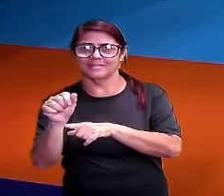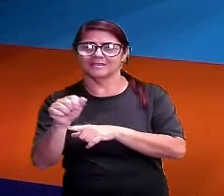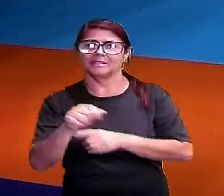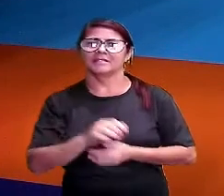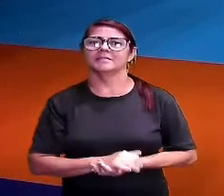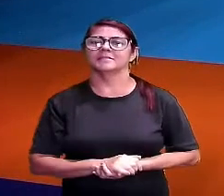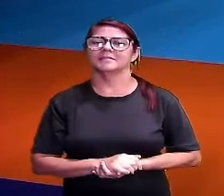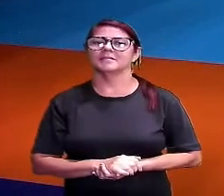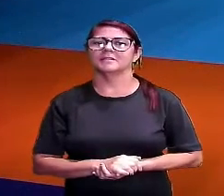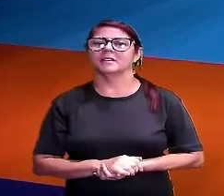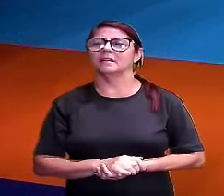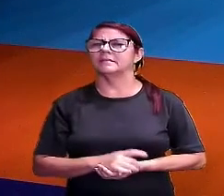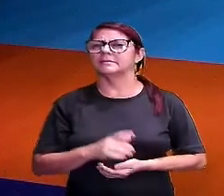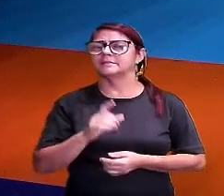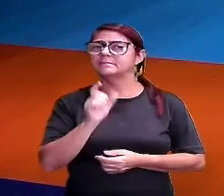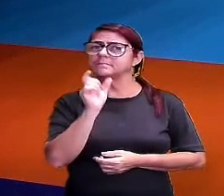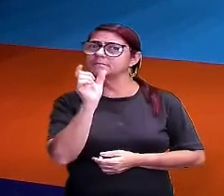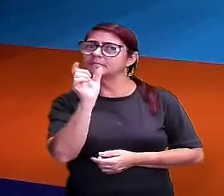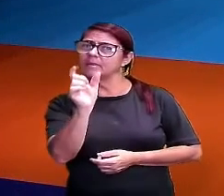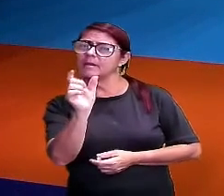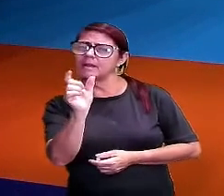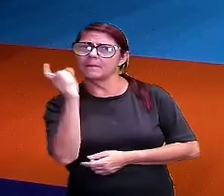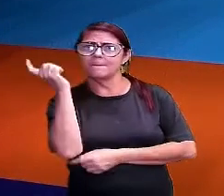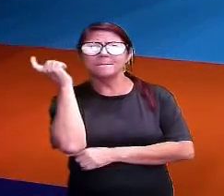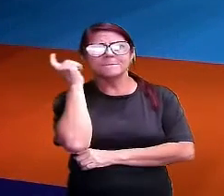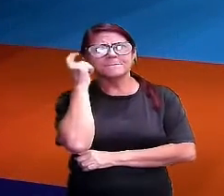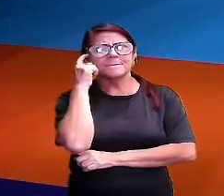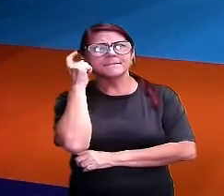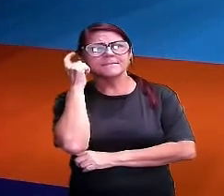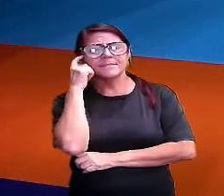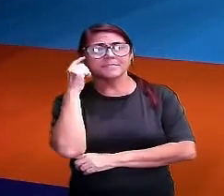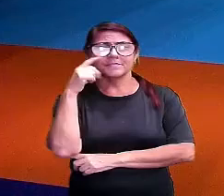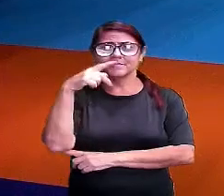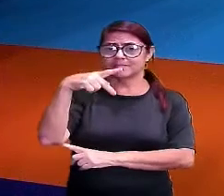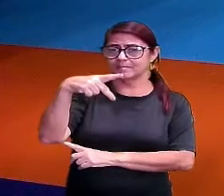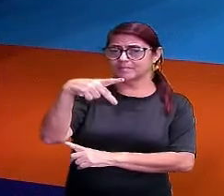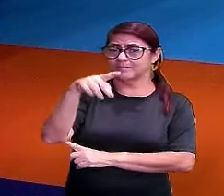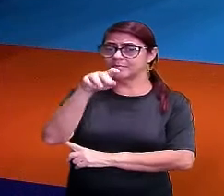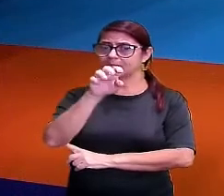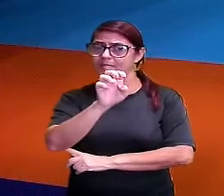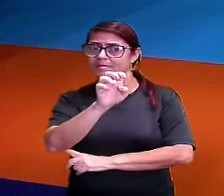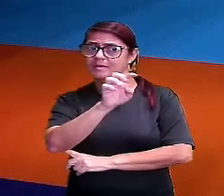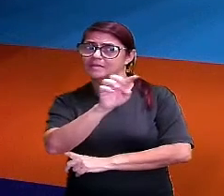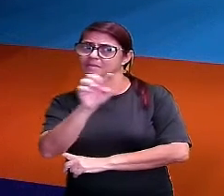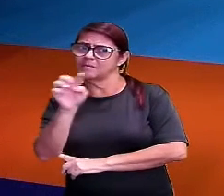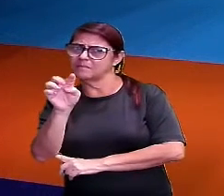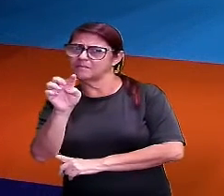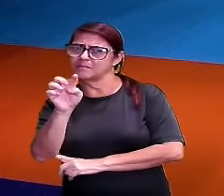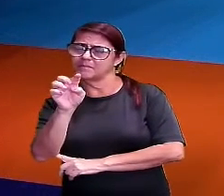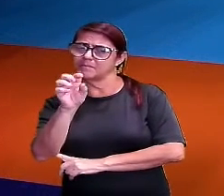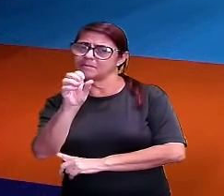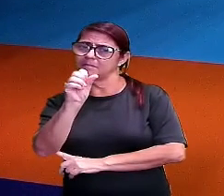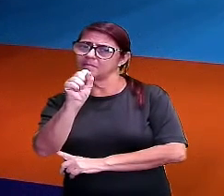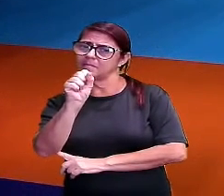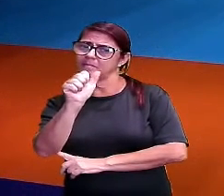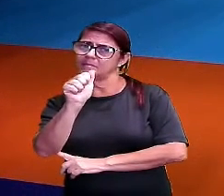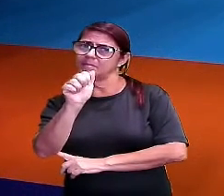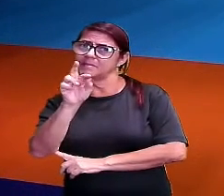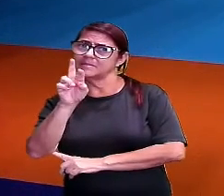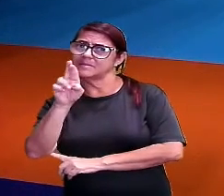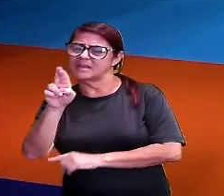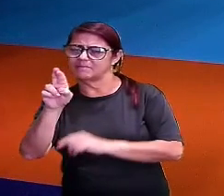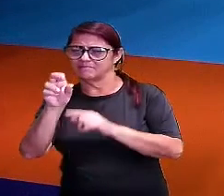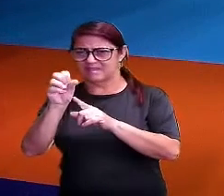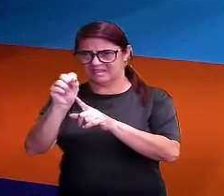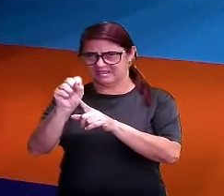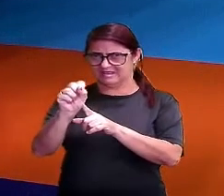no caso dessa palavra, pensar, após o tracinho eu tenho S. Se eu tenho S aqui, ó,